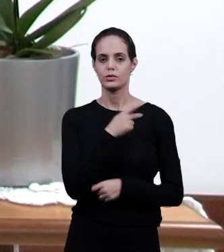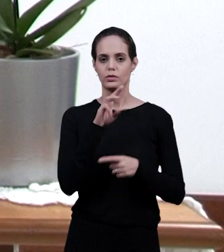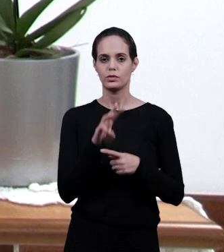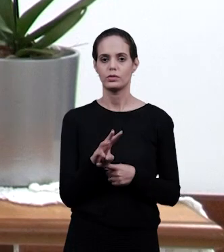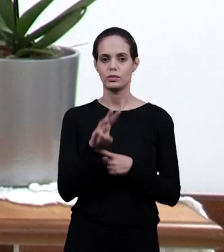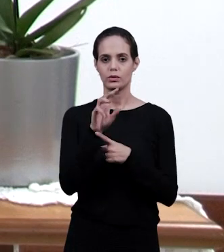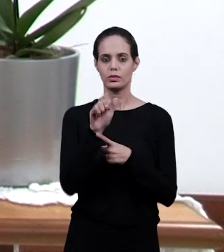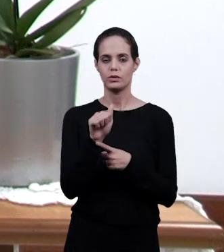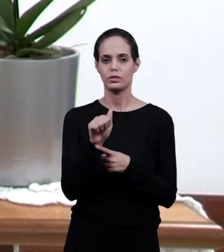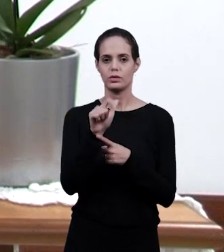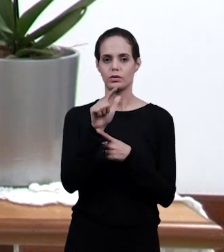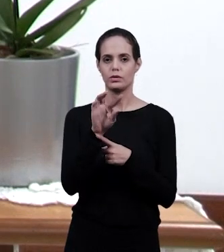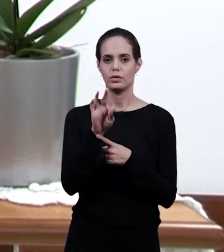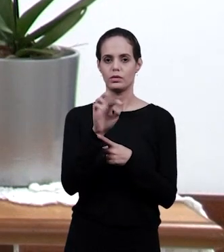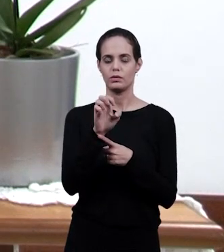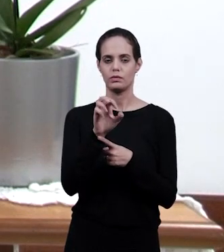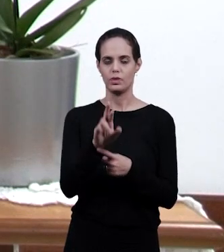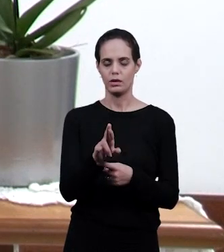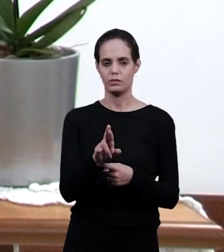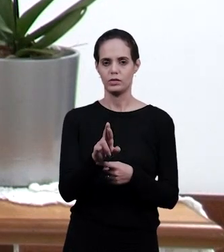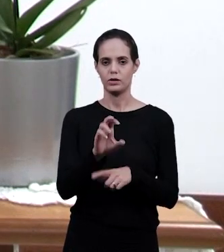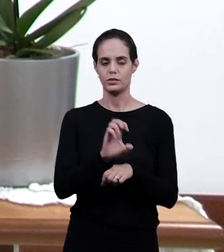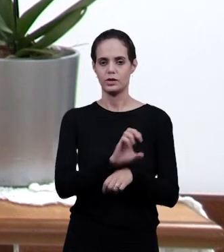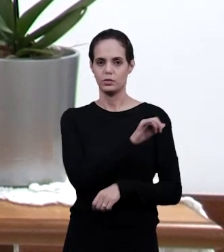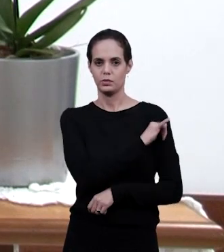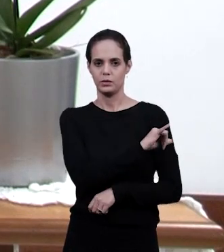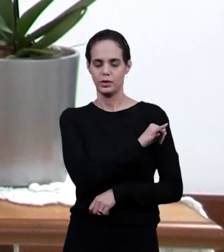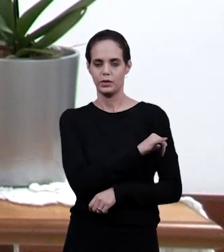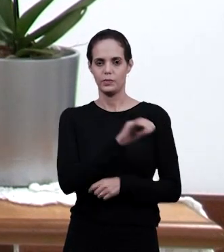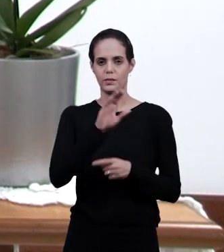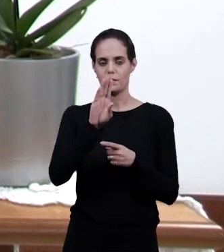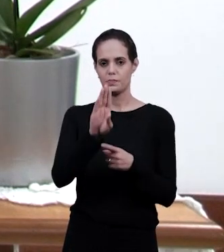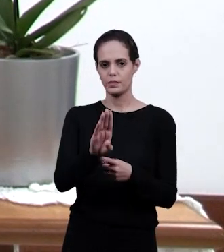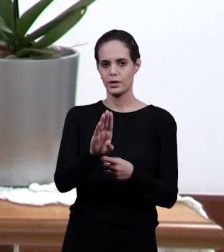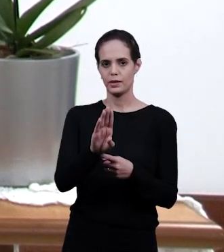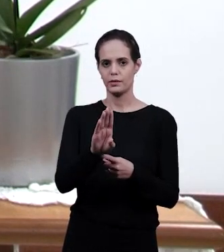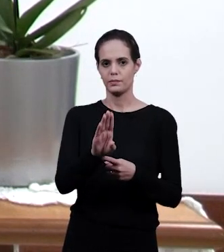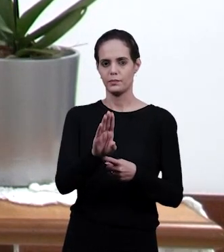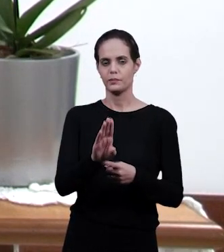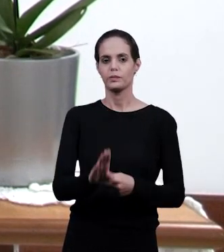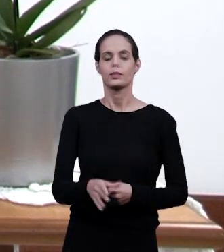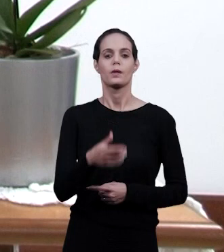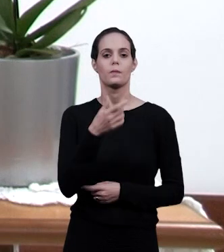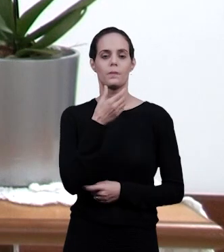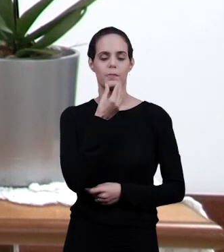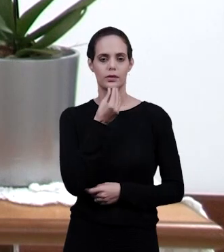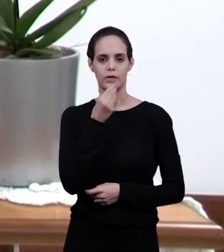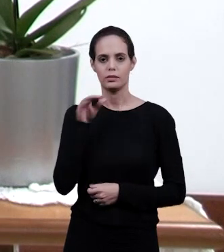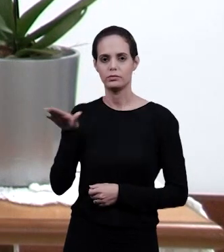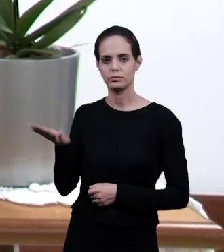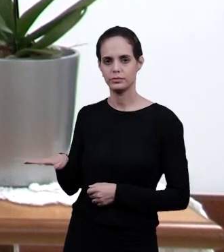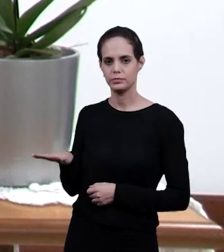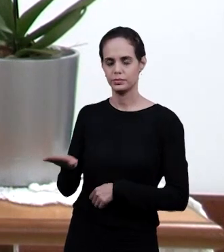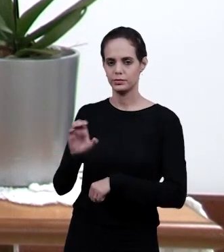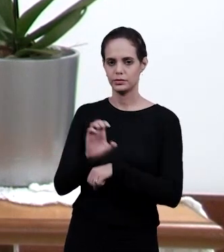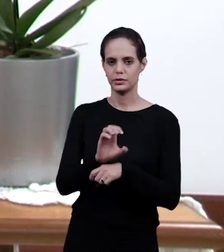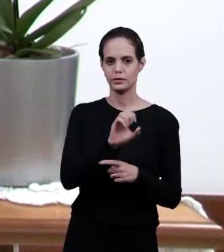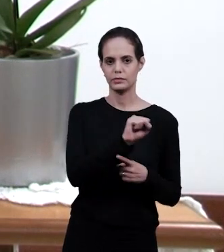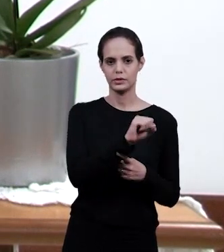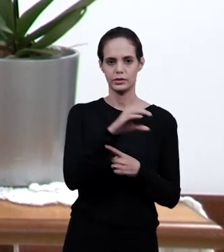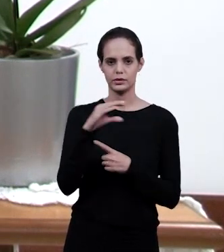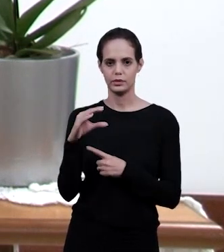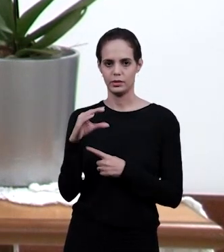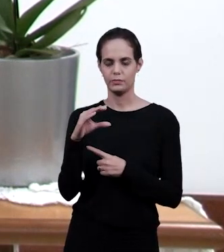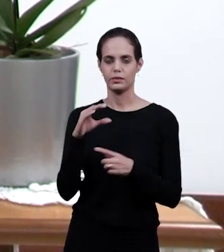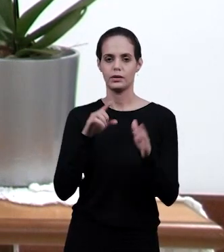é o pastor Walter Fausse, do Rio de Janeiro. A questão B, quem responde é Bernardo Sieves, o intermediário de